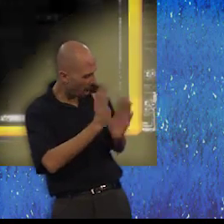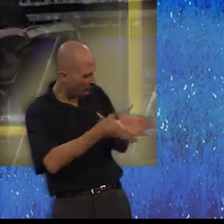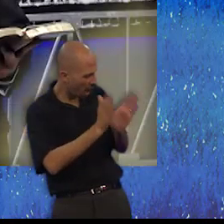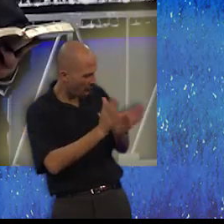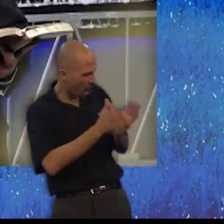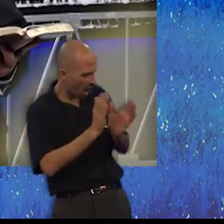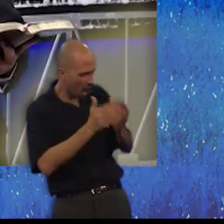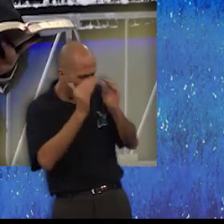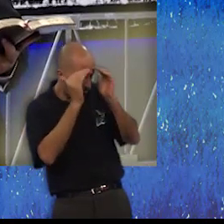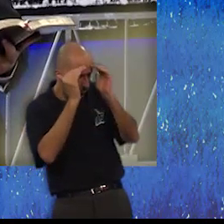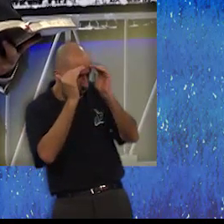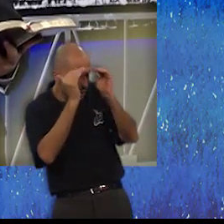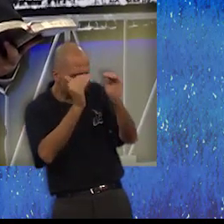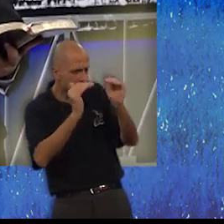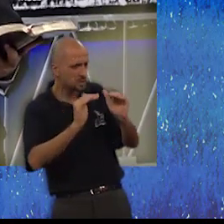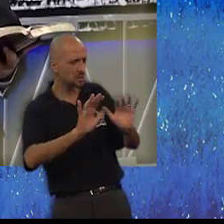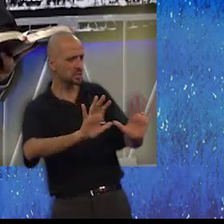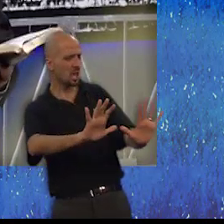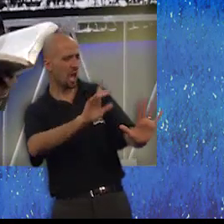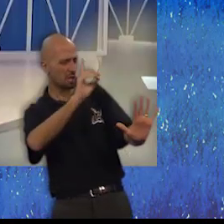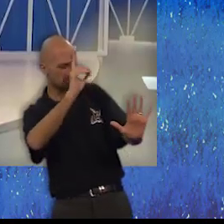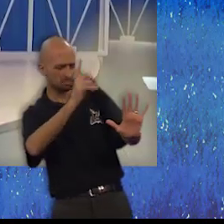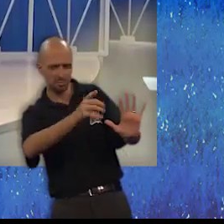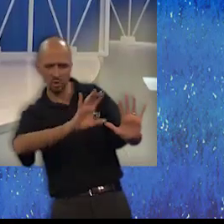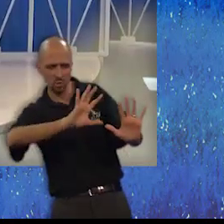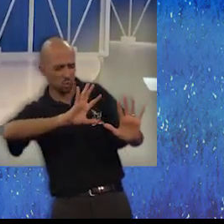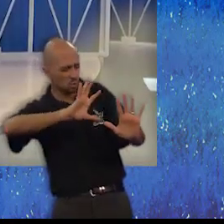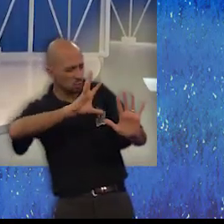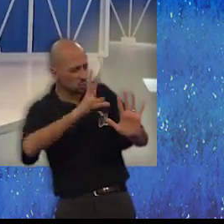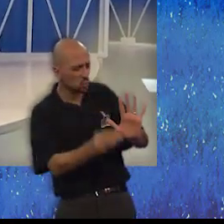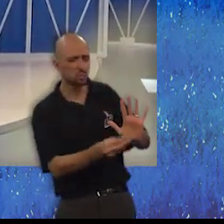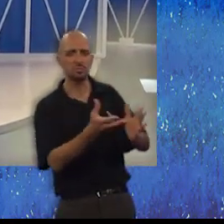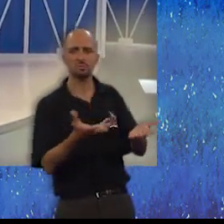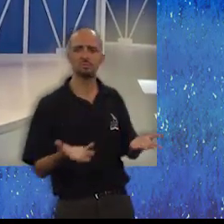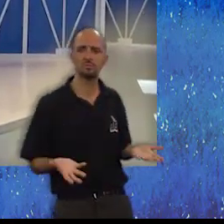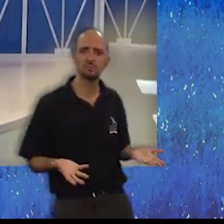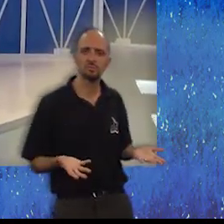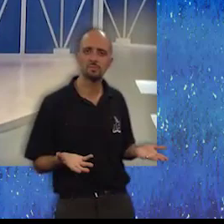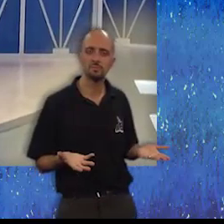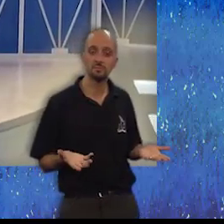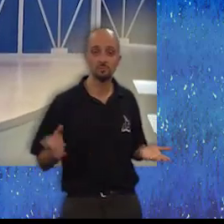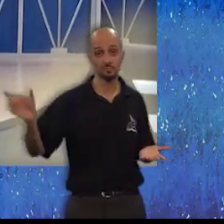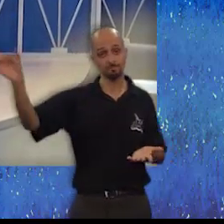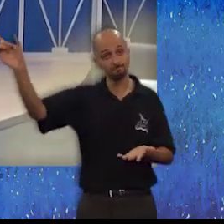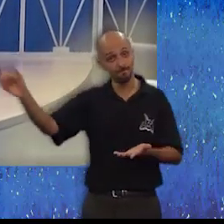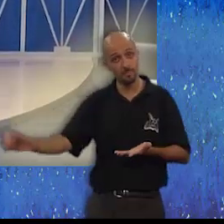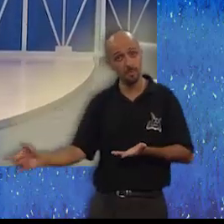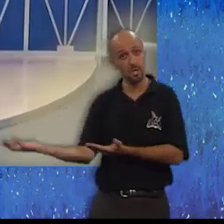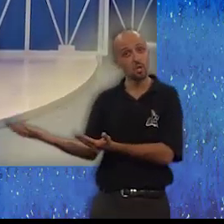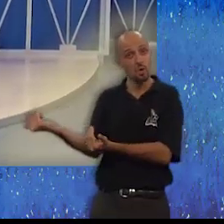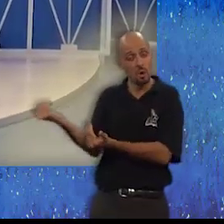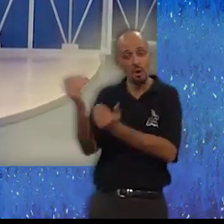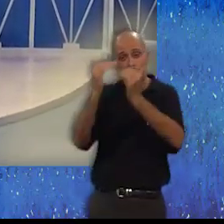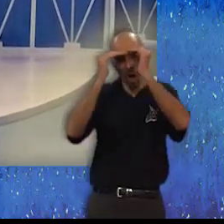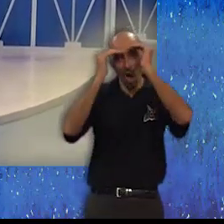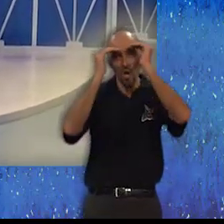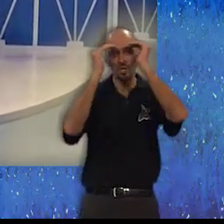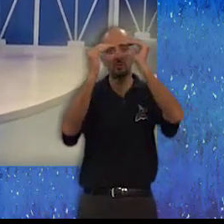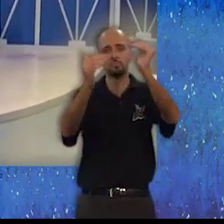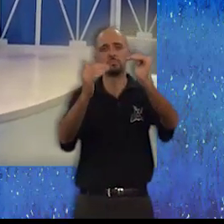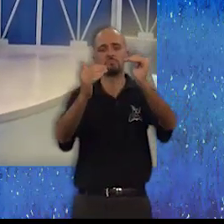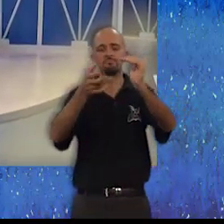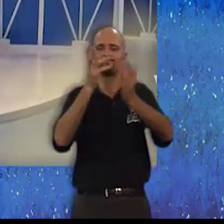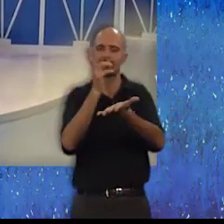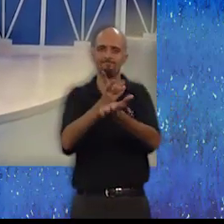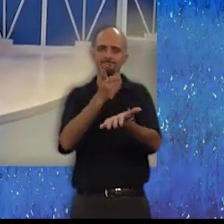ainda? Que pergunta interessante. Então quer dizer que esse jovem realmente obedecia os